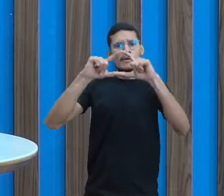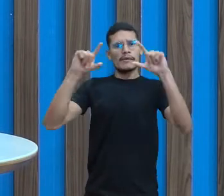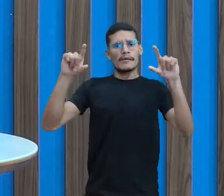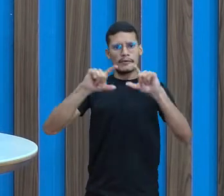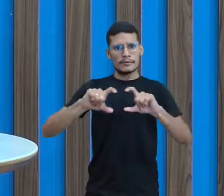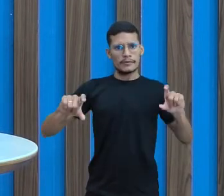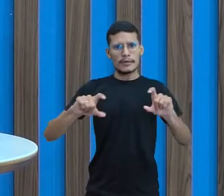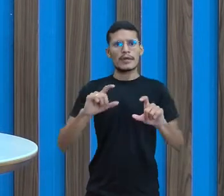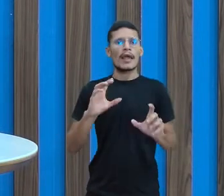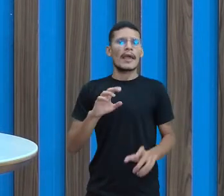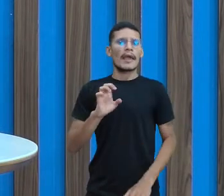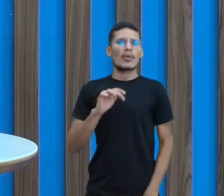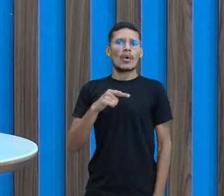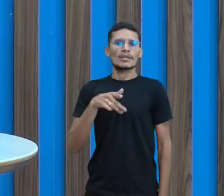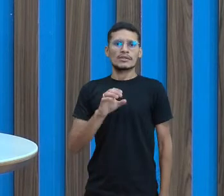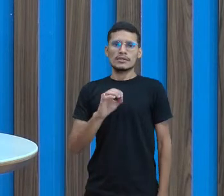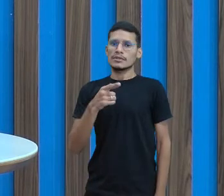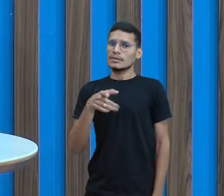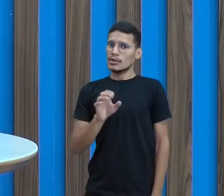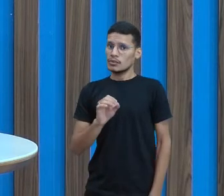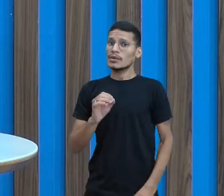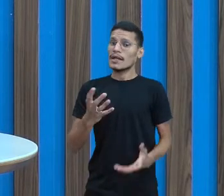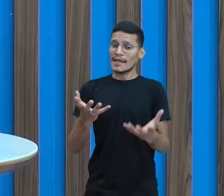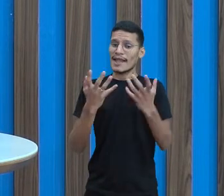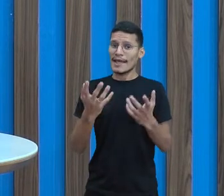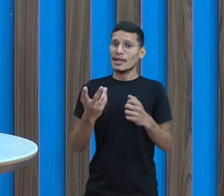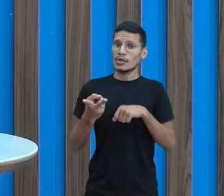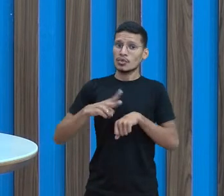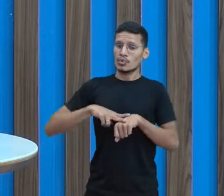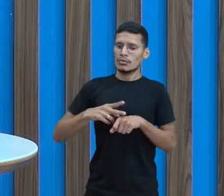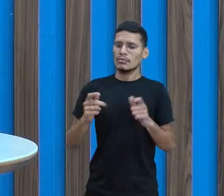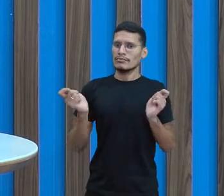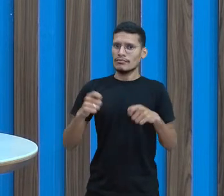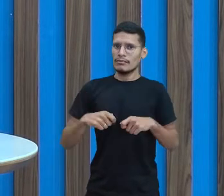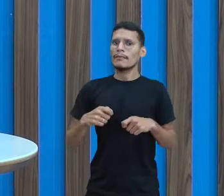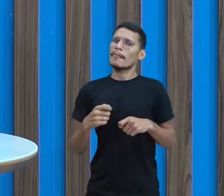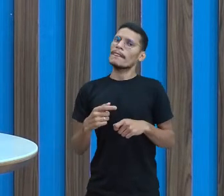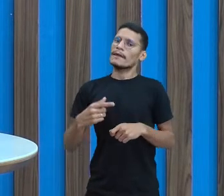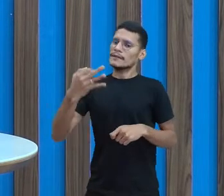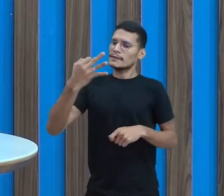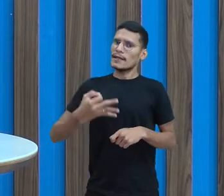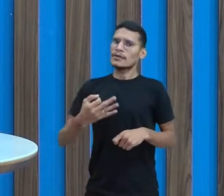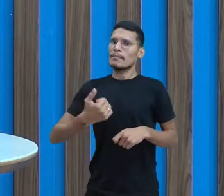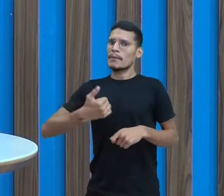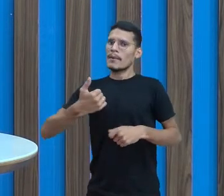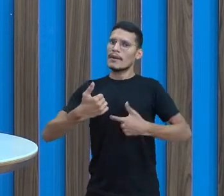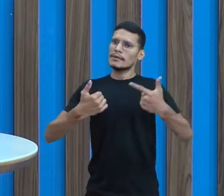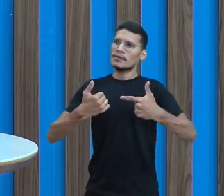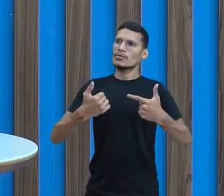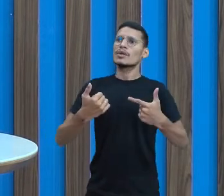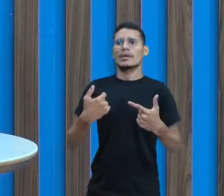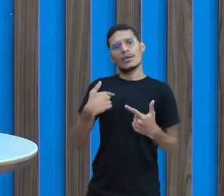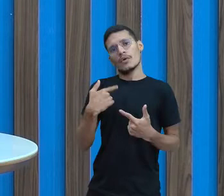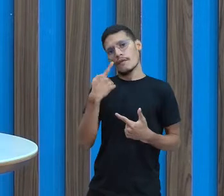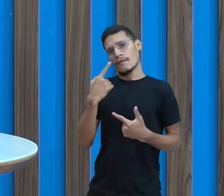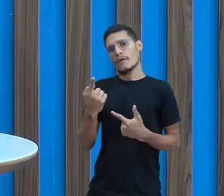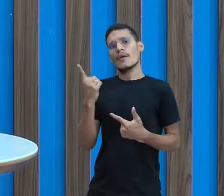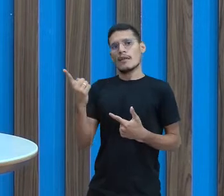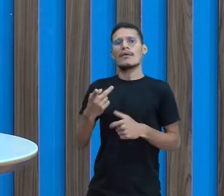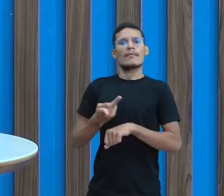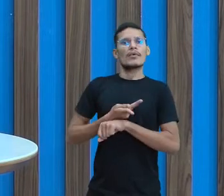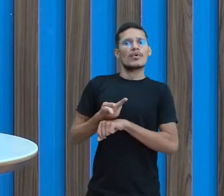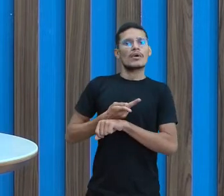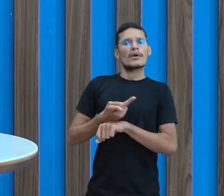aqui é achar uma dupla que funcione tanto na primeira quanto na segunda. Até vi agora Pedro procurando aí para a gente fazer, de